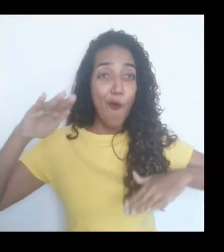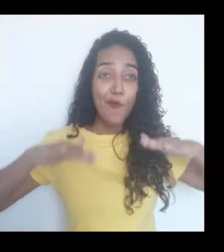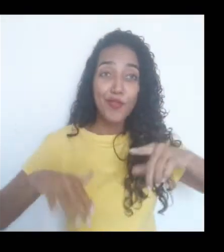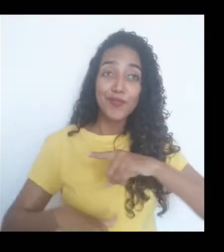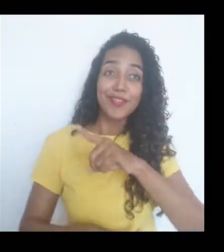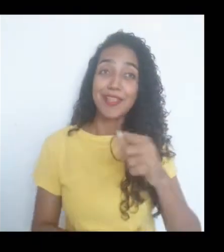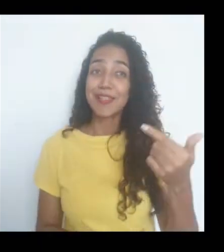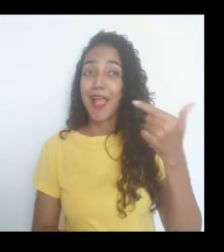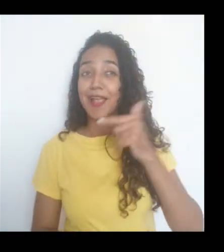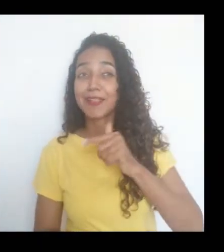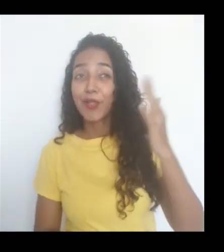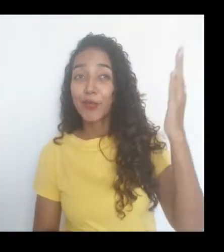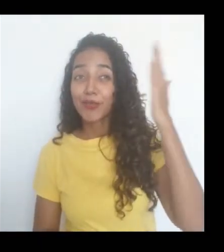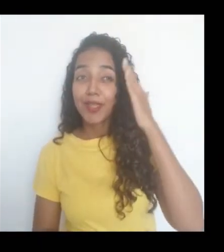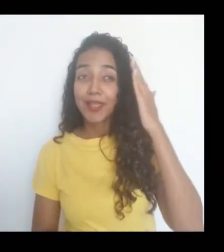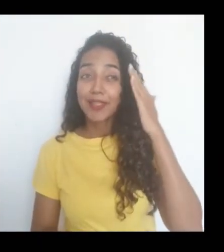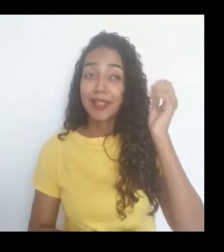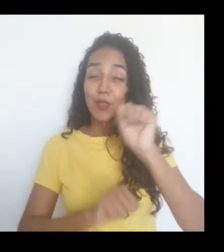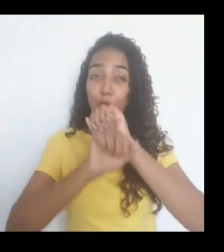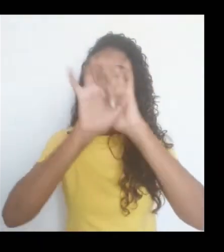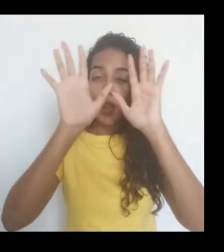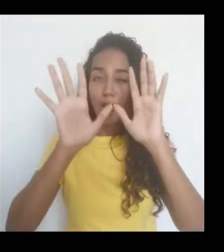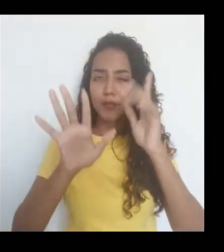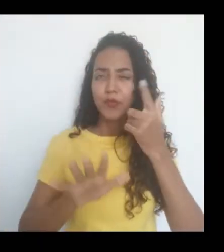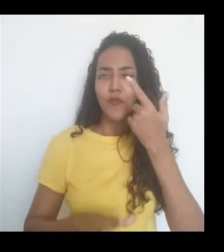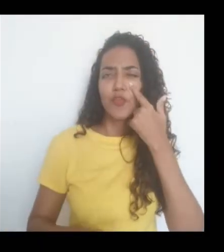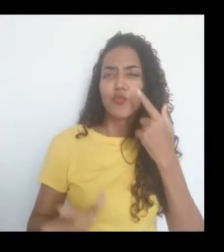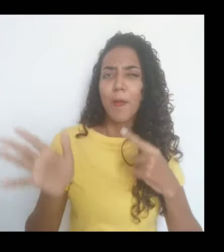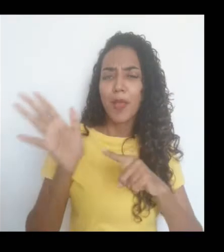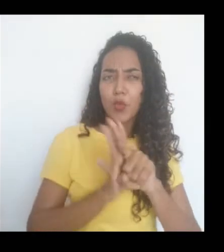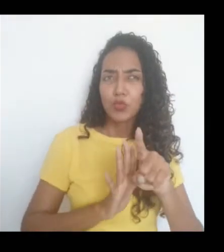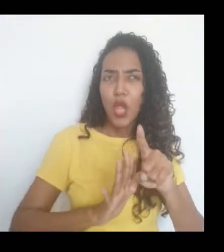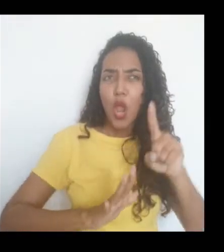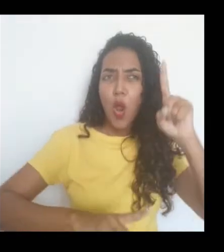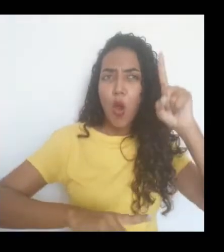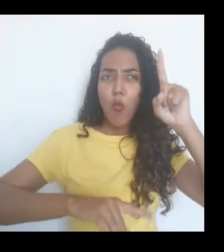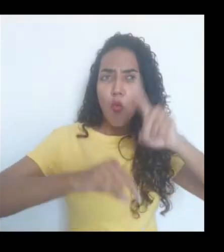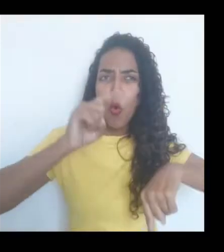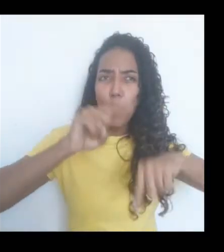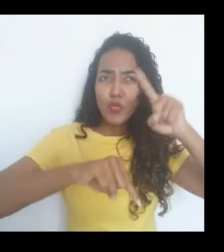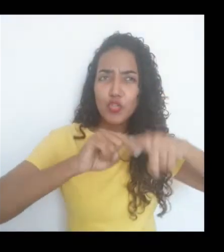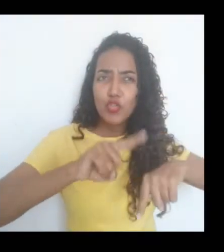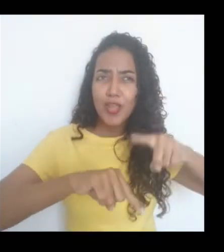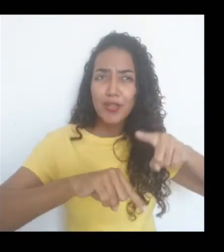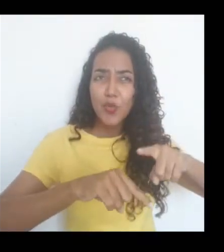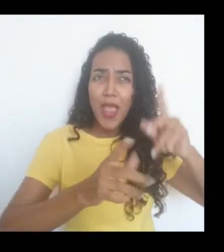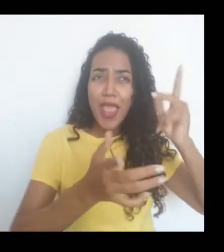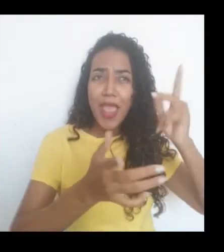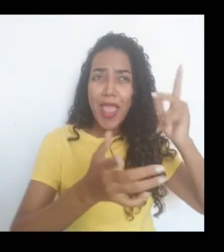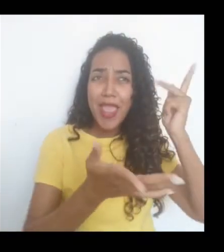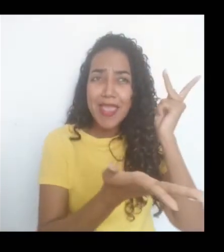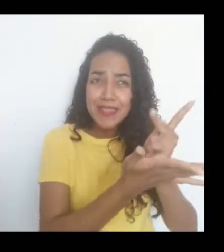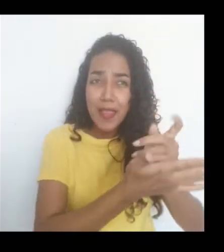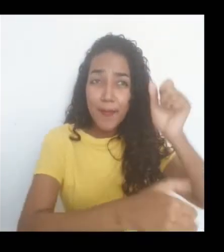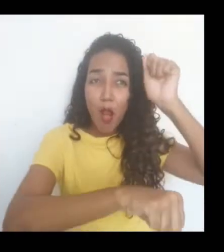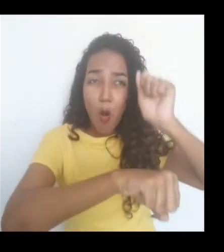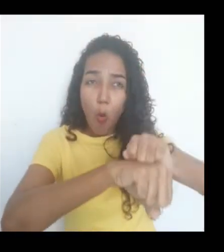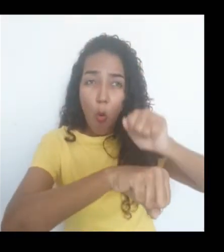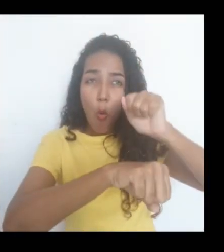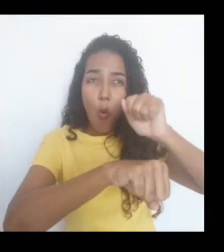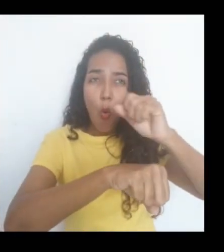algo concreto, como é o caso desse MP3 Player, sempre alguma coisa do mundo real que existe, que eu pego, que eu